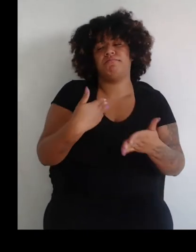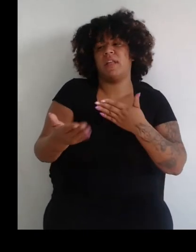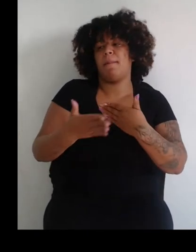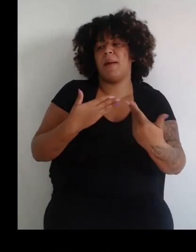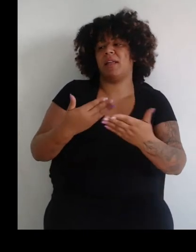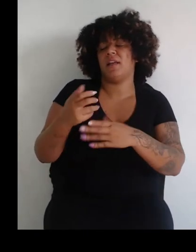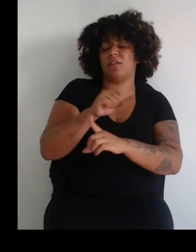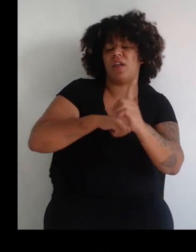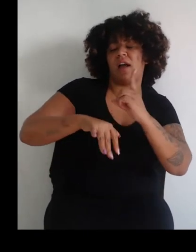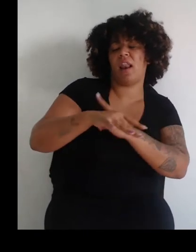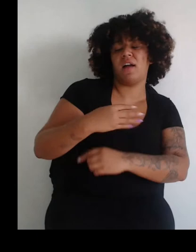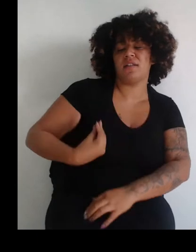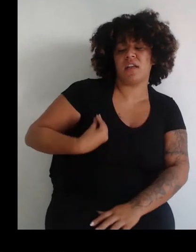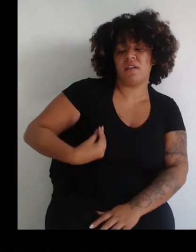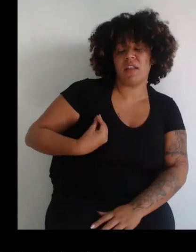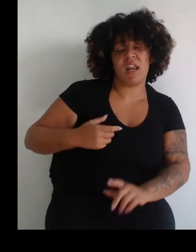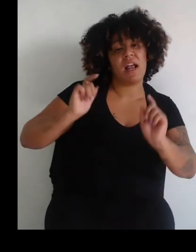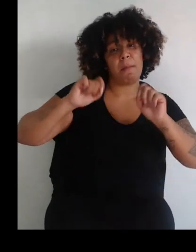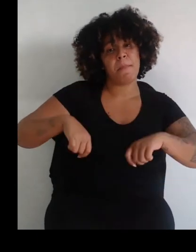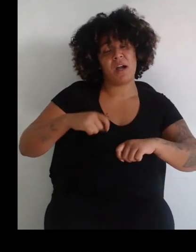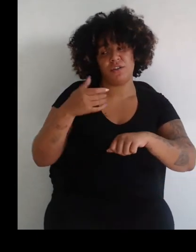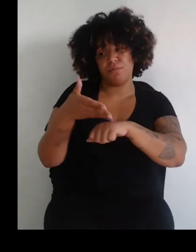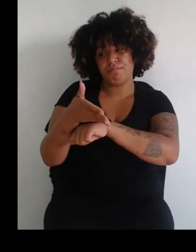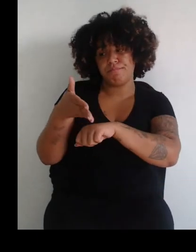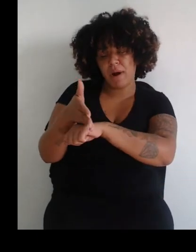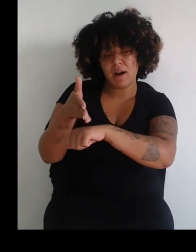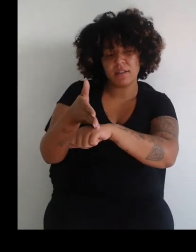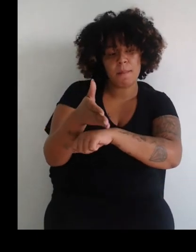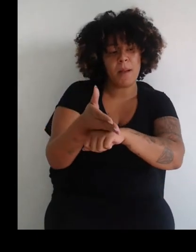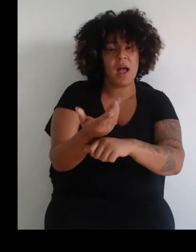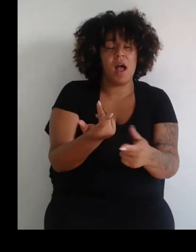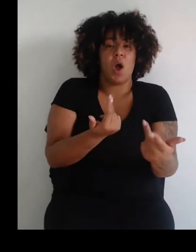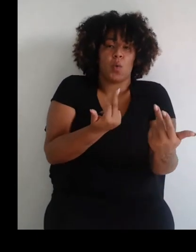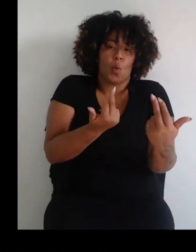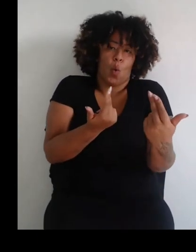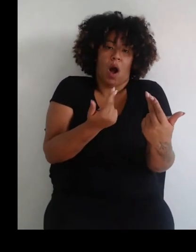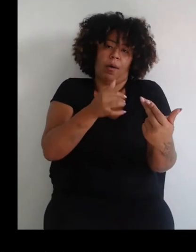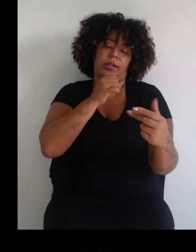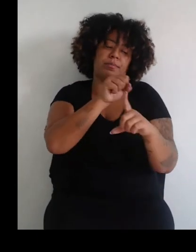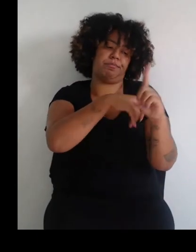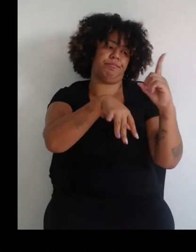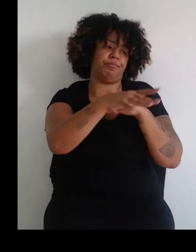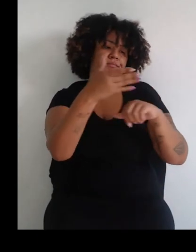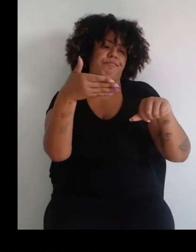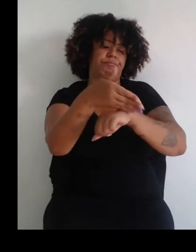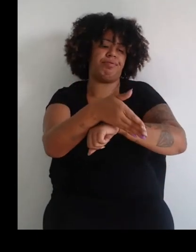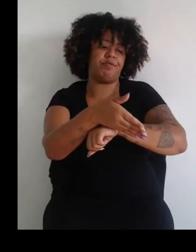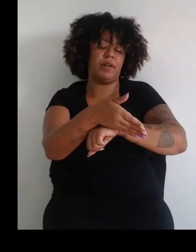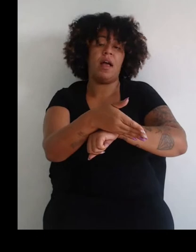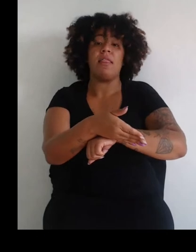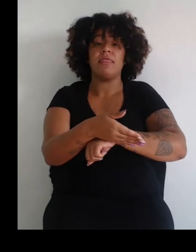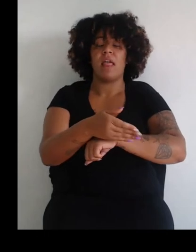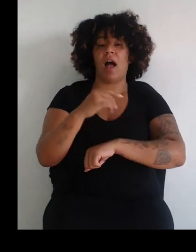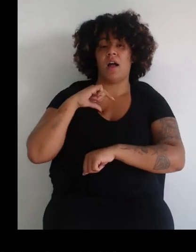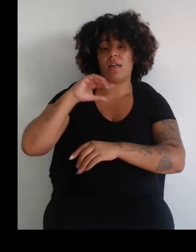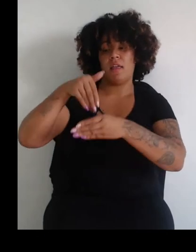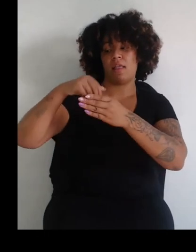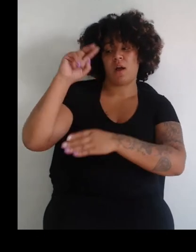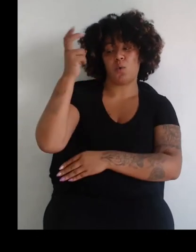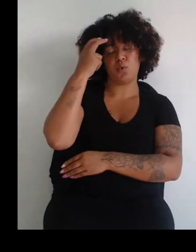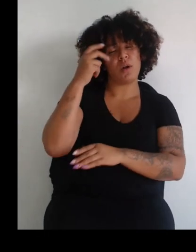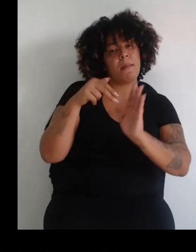podiam participar igualmente da vida social e cultural da Nação e isso aparece por exemplo